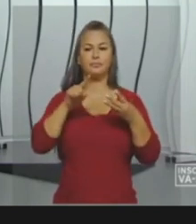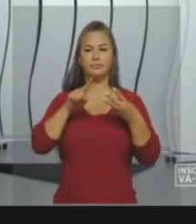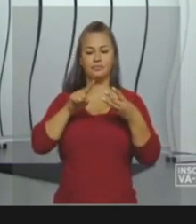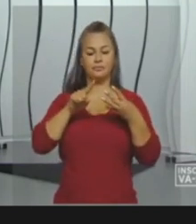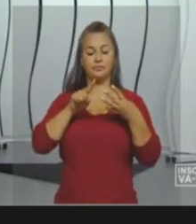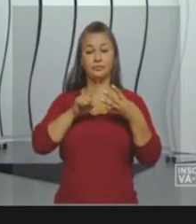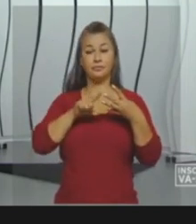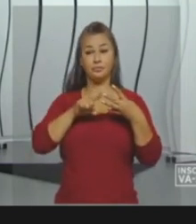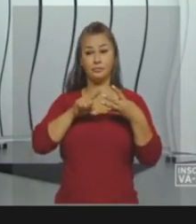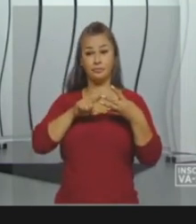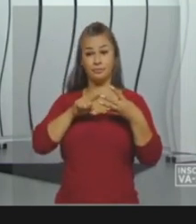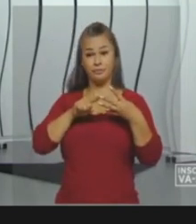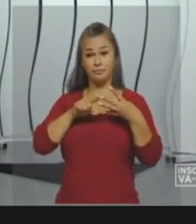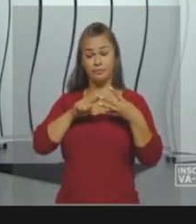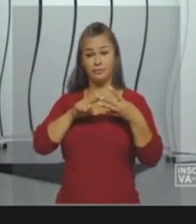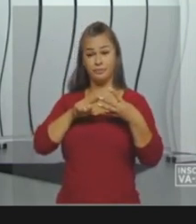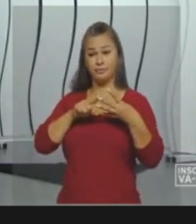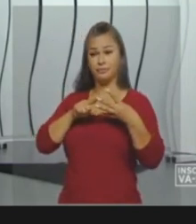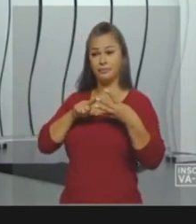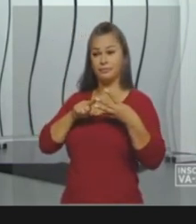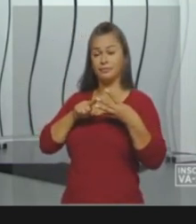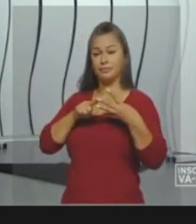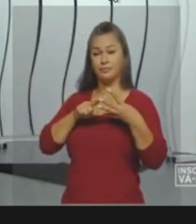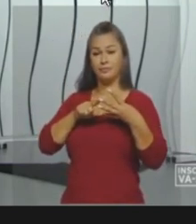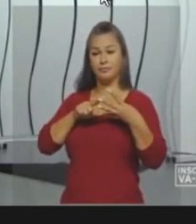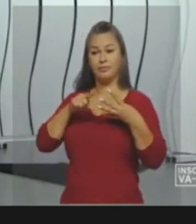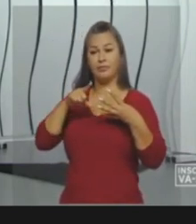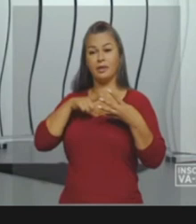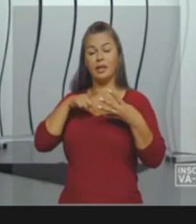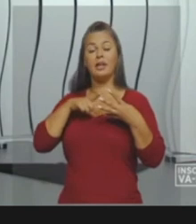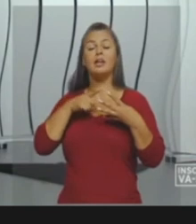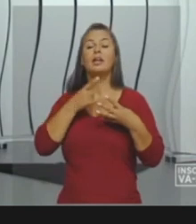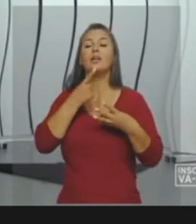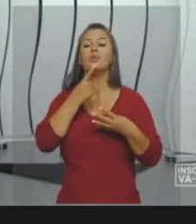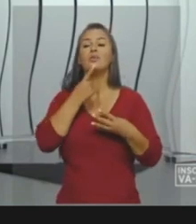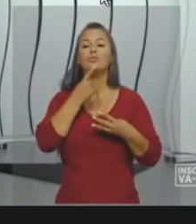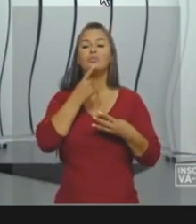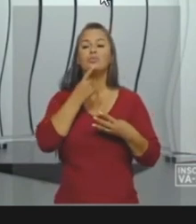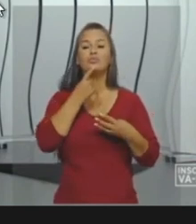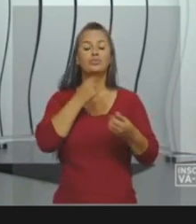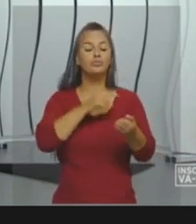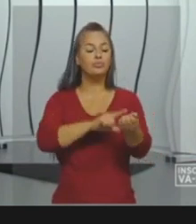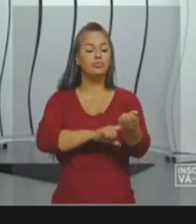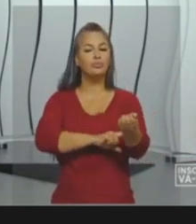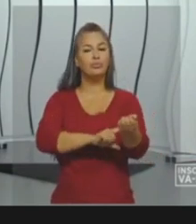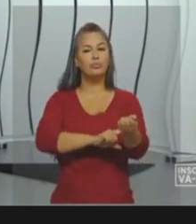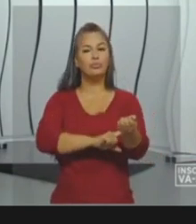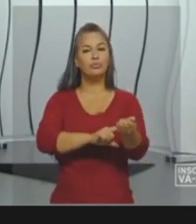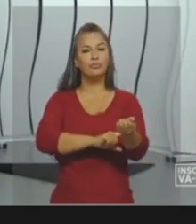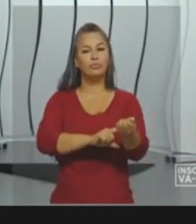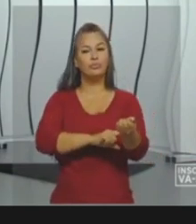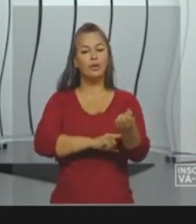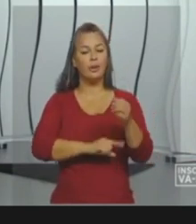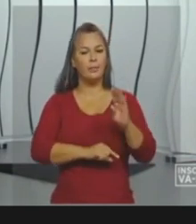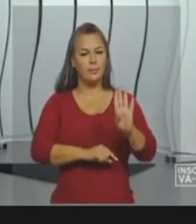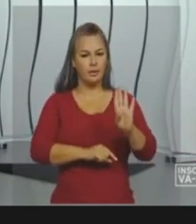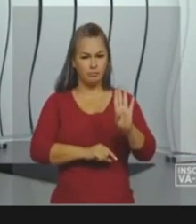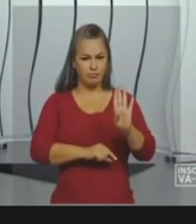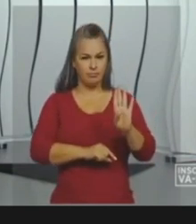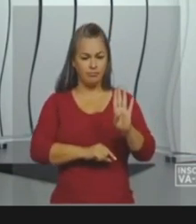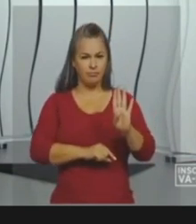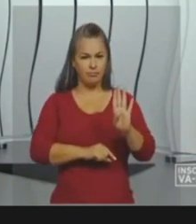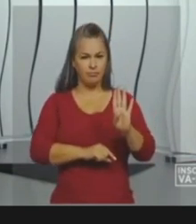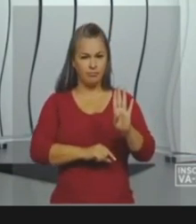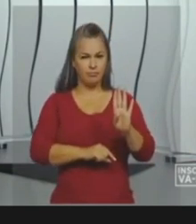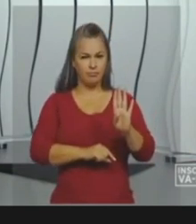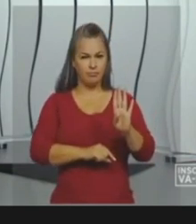têm proteína B na sua superfície vão ser, então, aquelas pessoas que têm o tipo sanguíneo B. Só tem proteína B